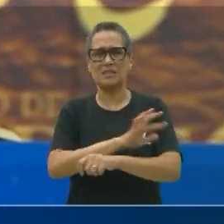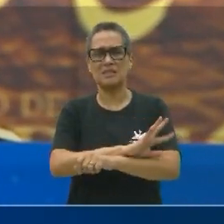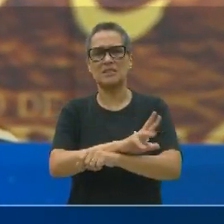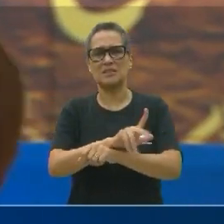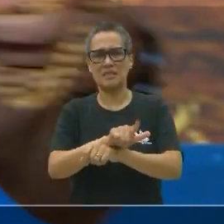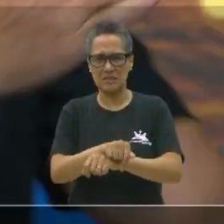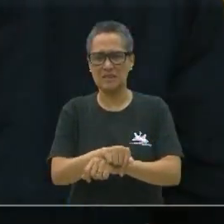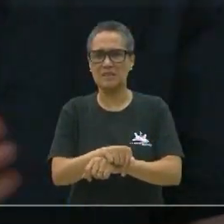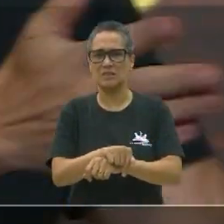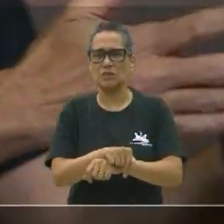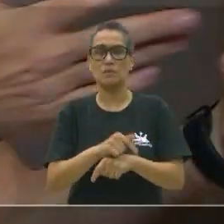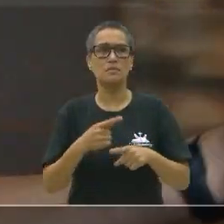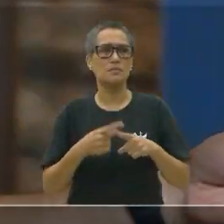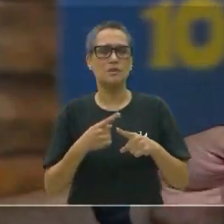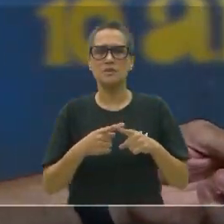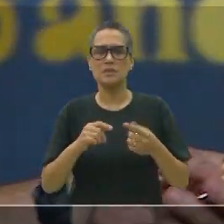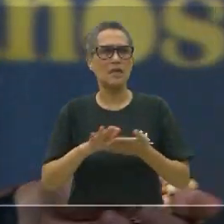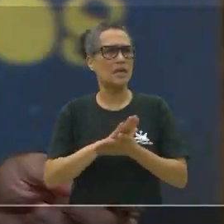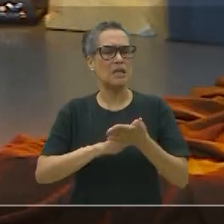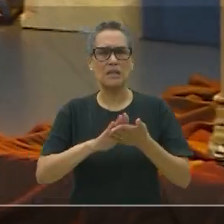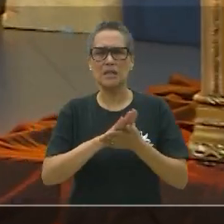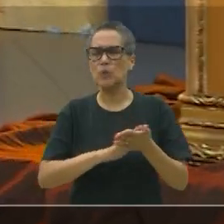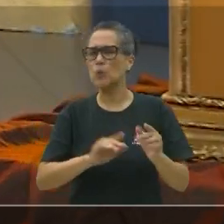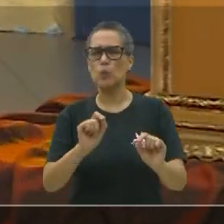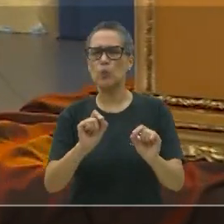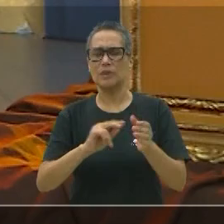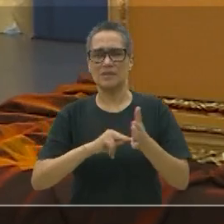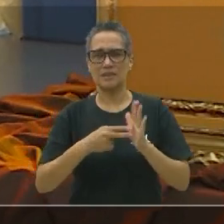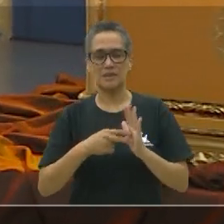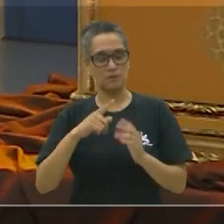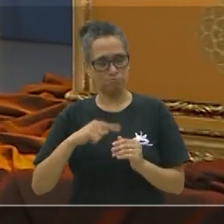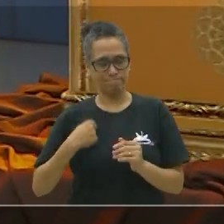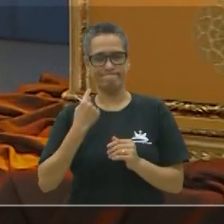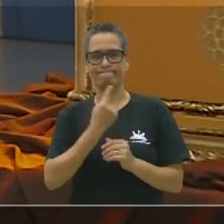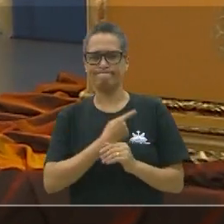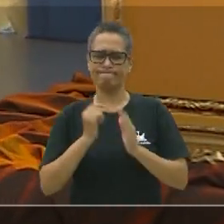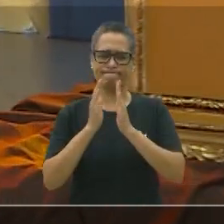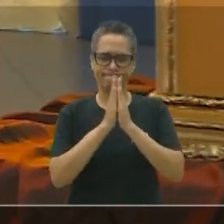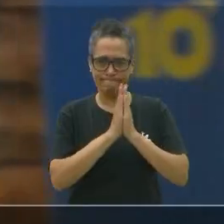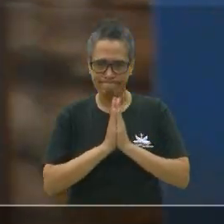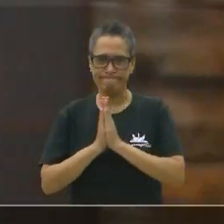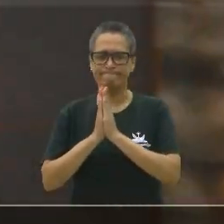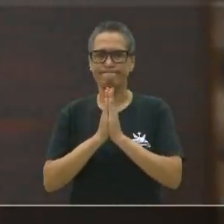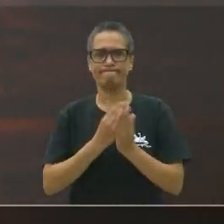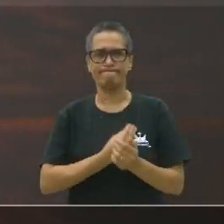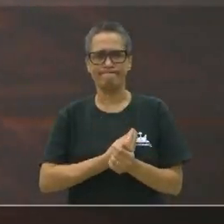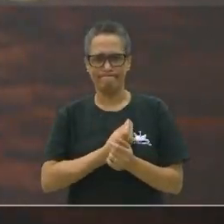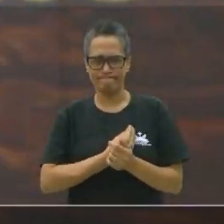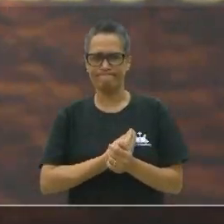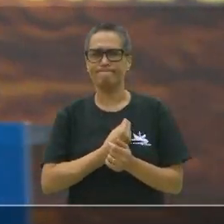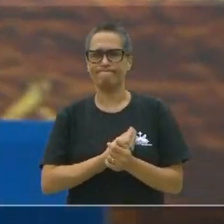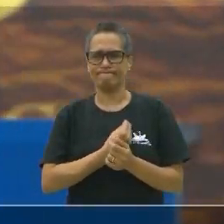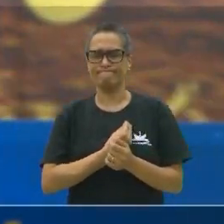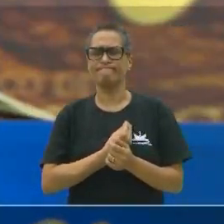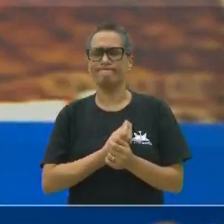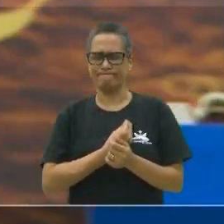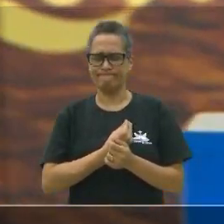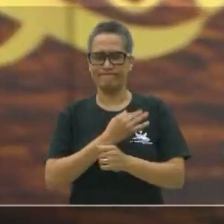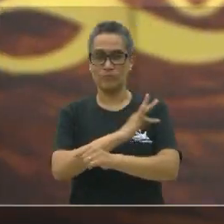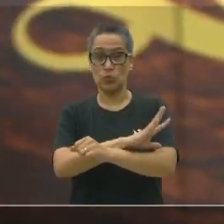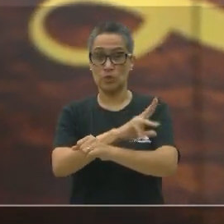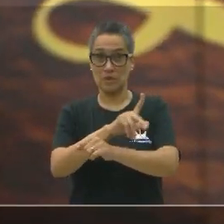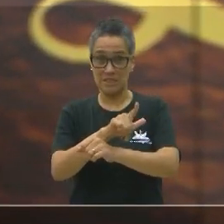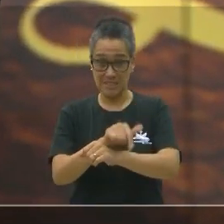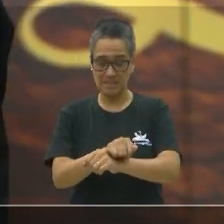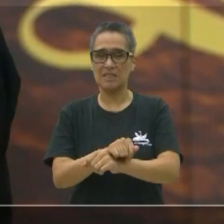Jericó, porque nada mais é do que nós rezarmos, viver um cerco de Jericó, nada